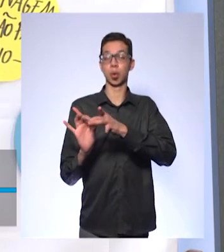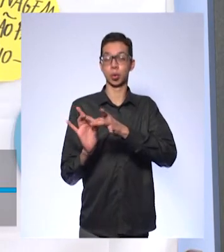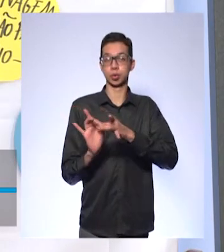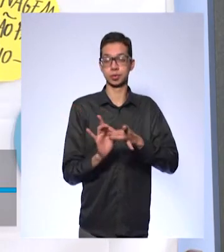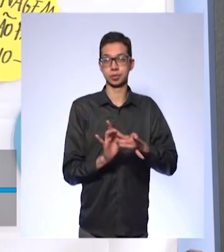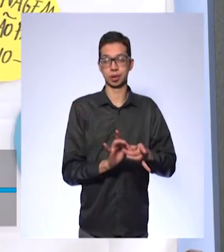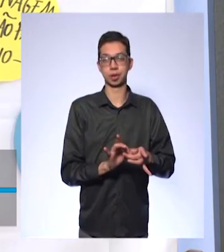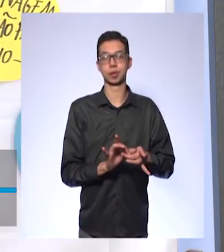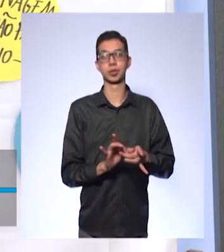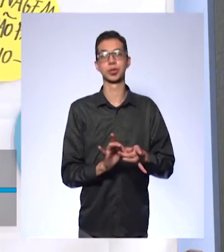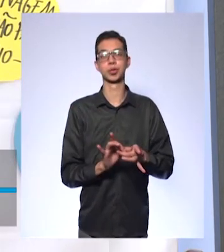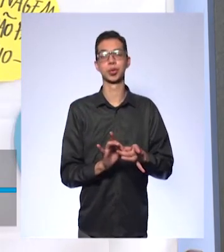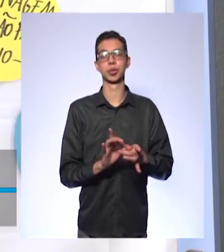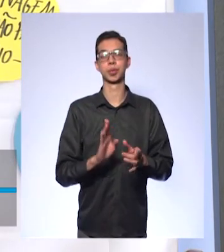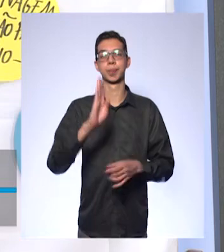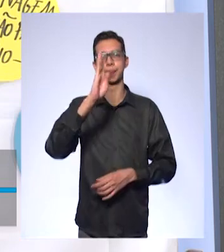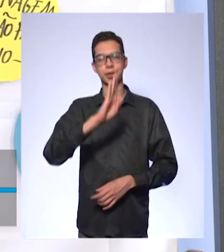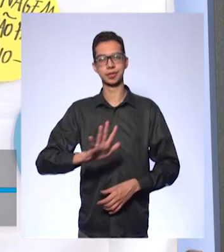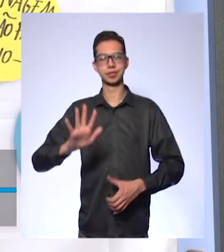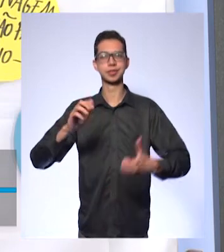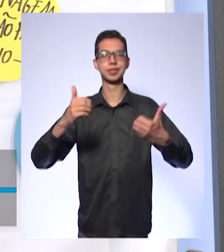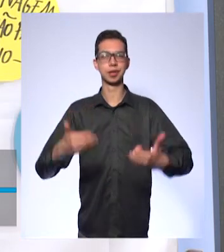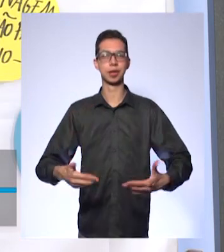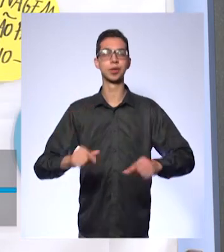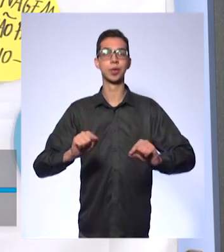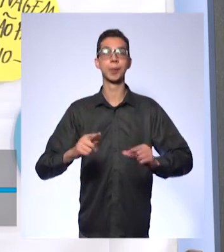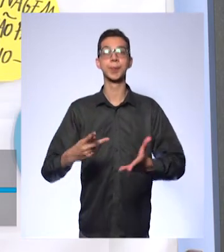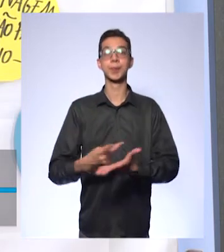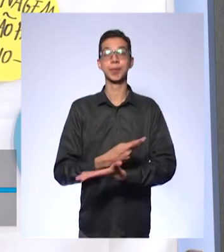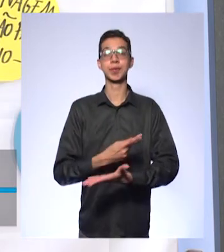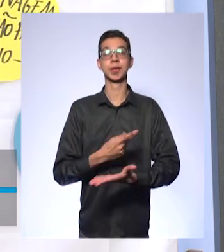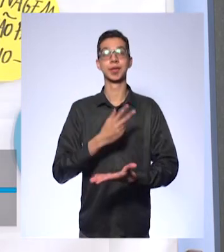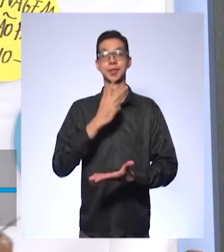os movimentos estão se